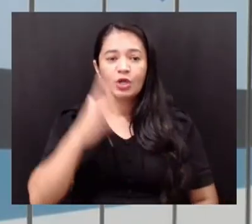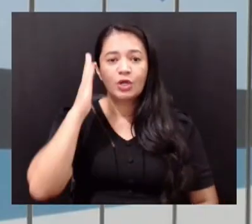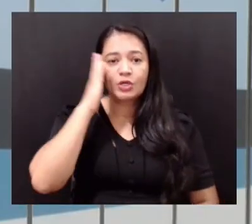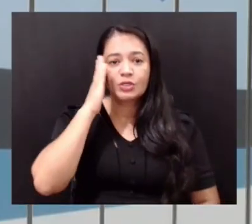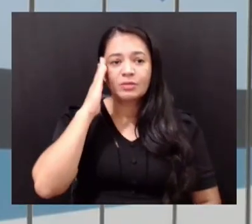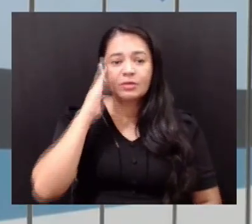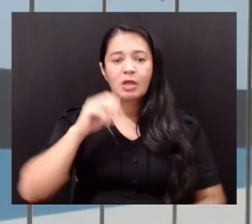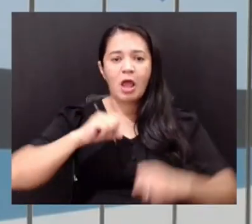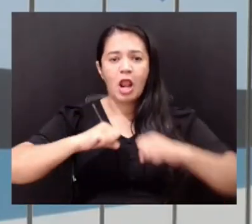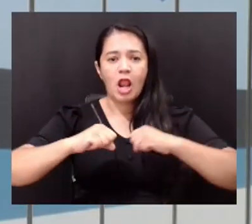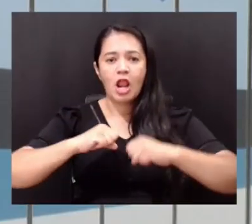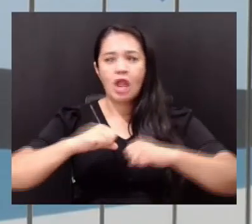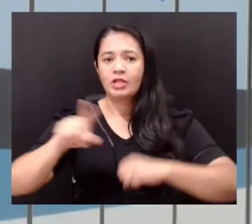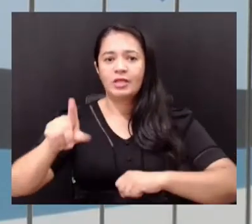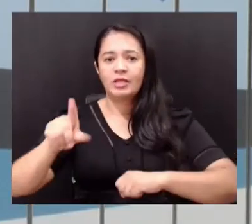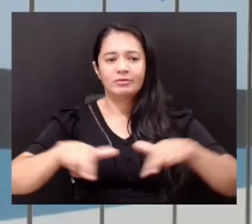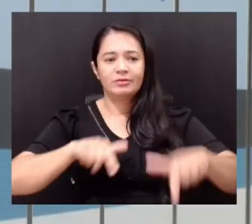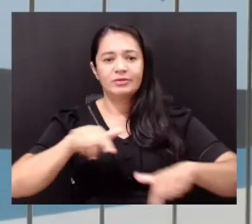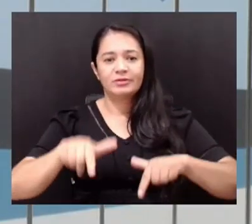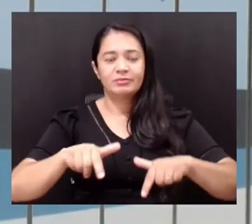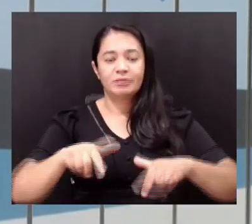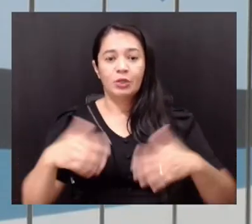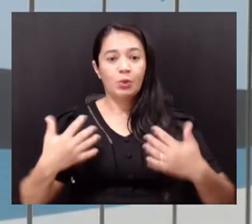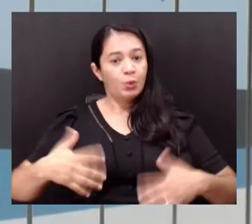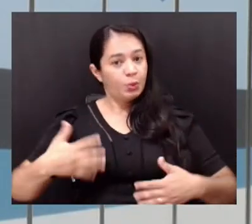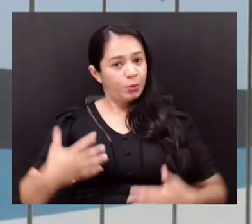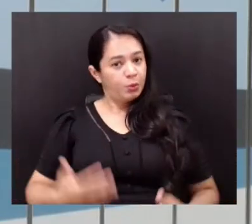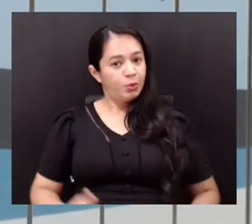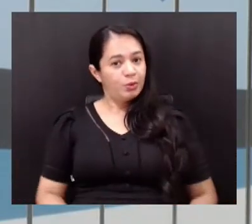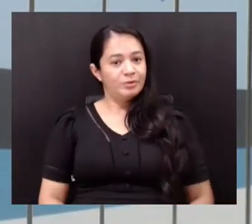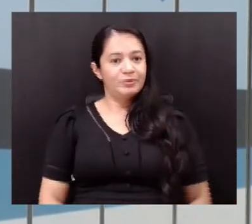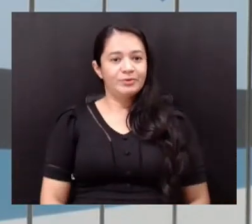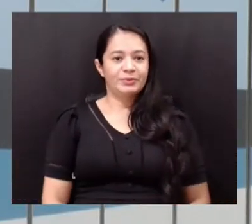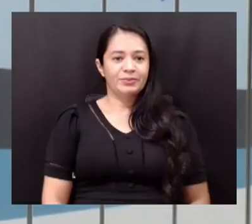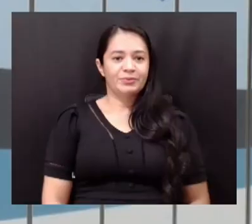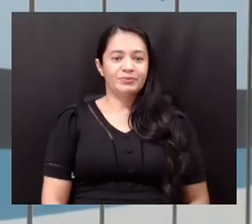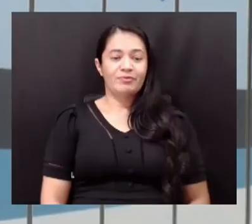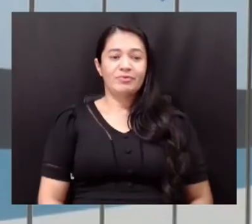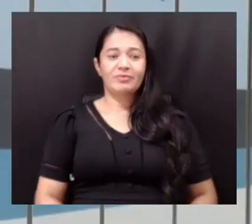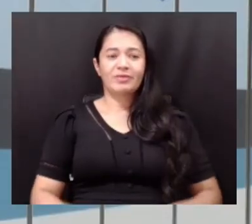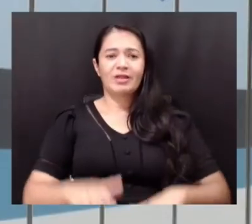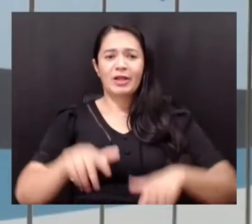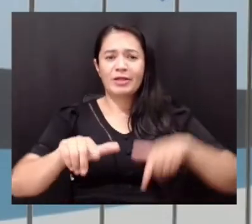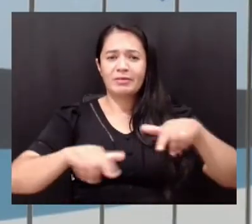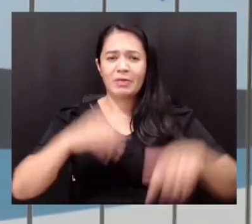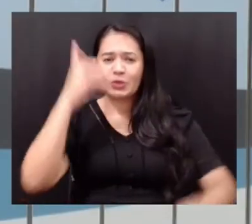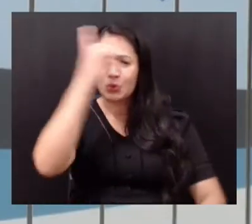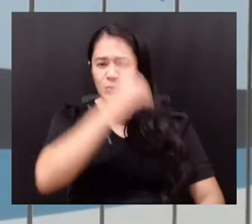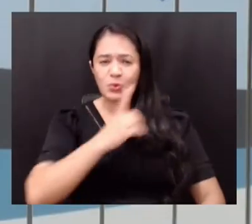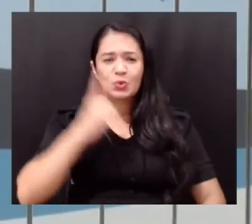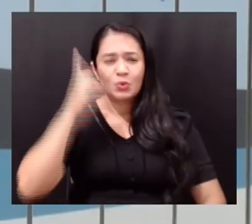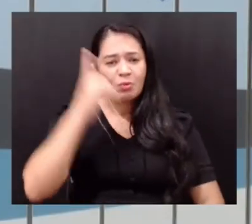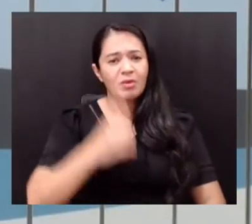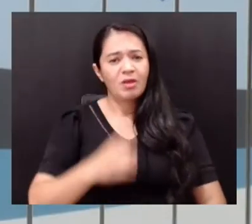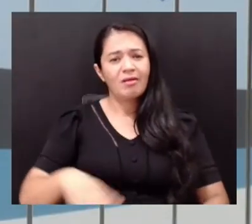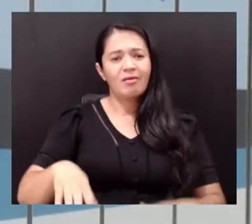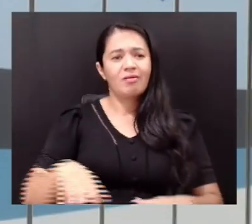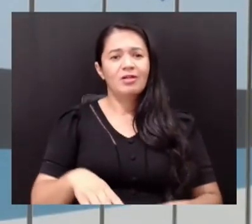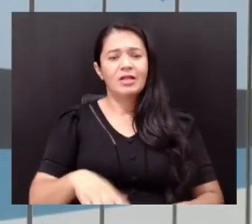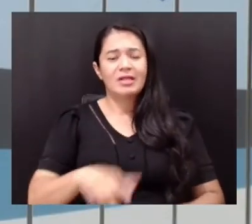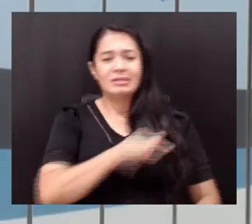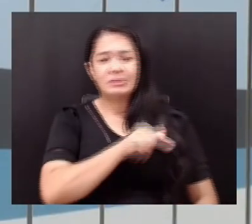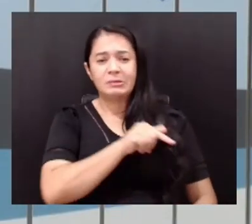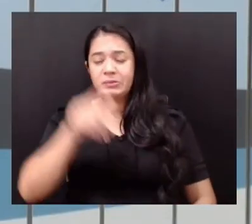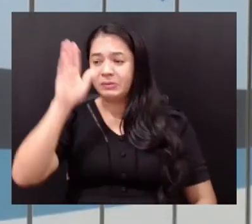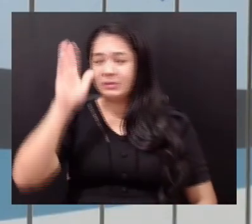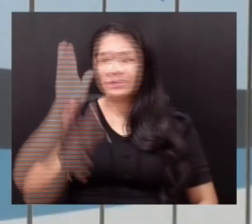trabalho alarmante, né? É trabalho de domingo a domingo e é uma sobrecarga muito